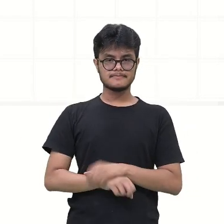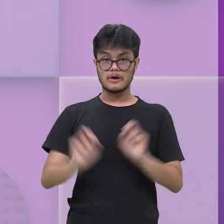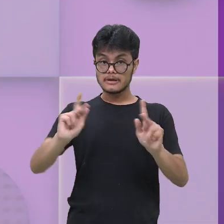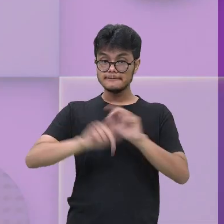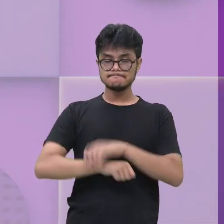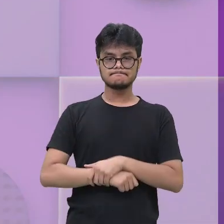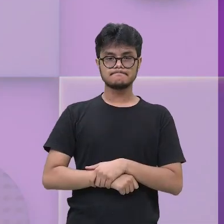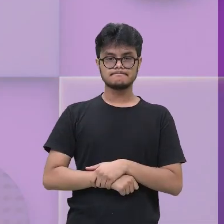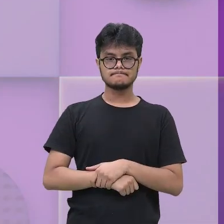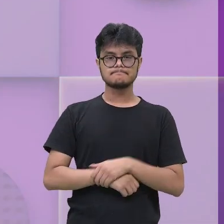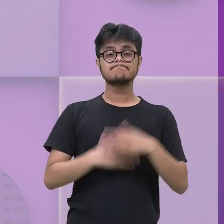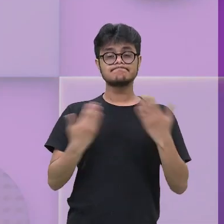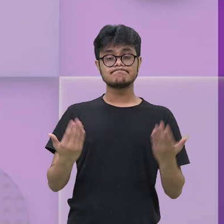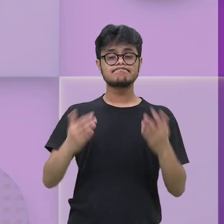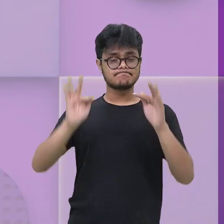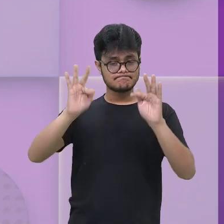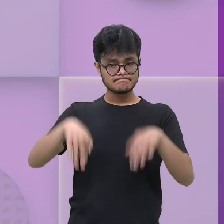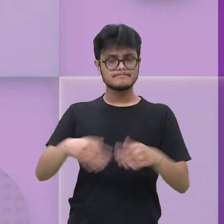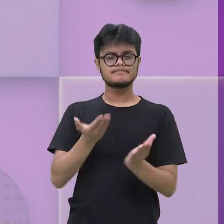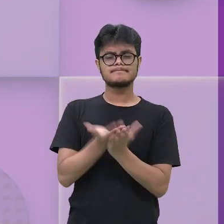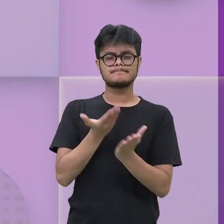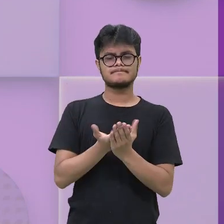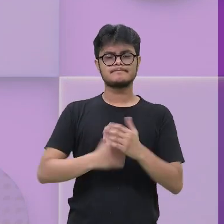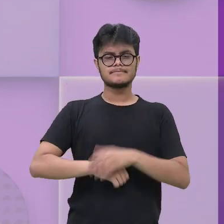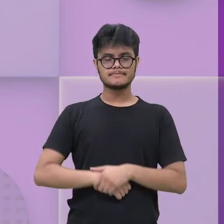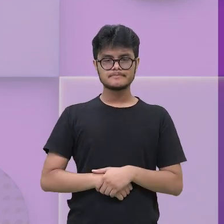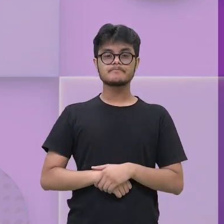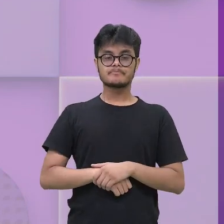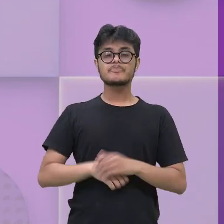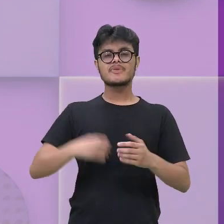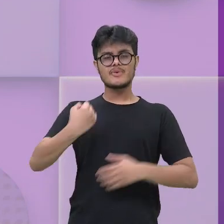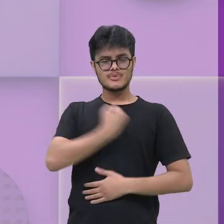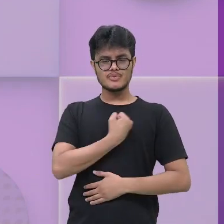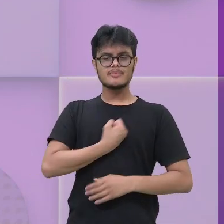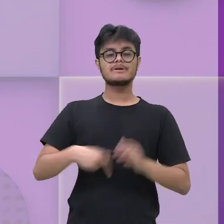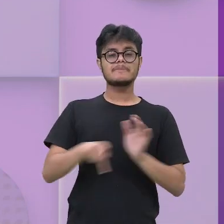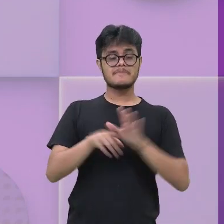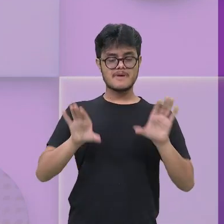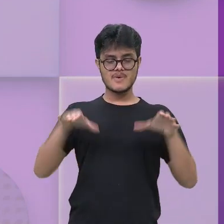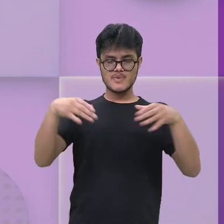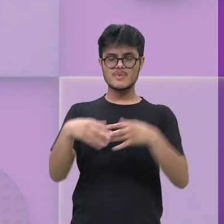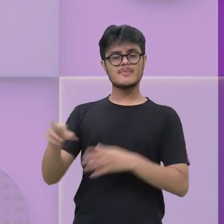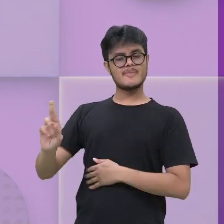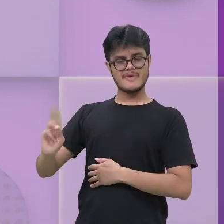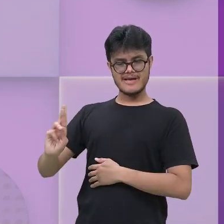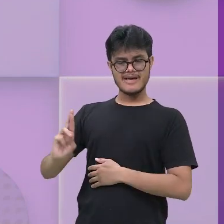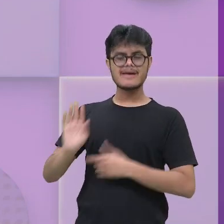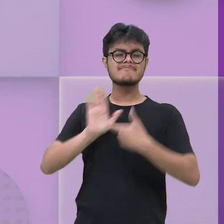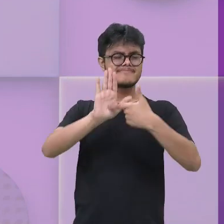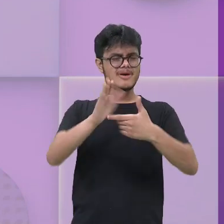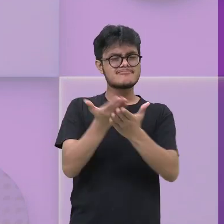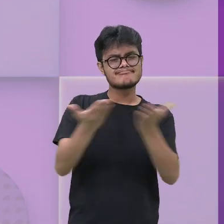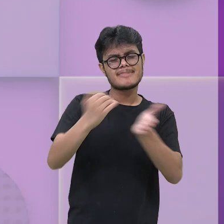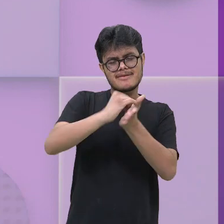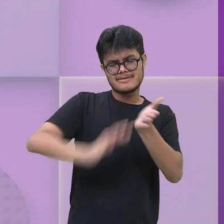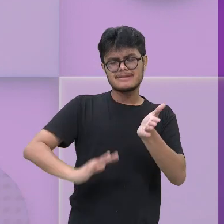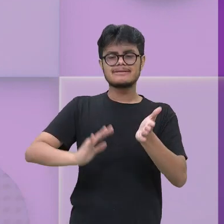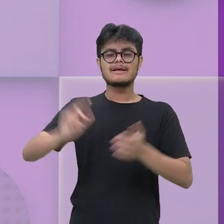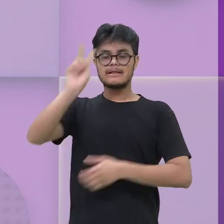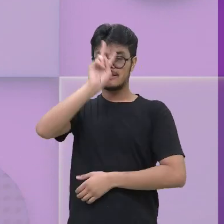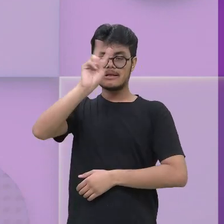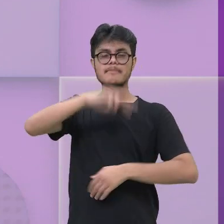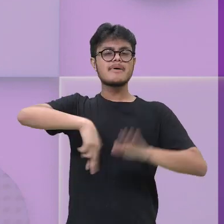beleza? Então, pessoal, essa foi a nossa aula sobre números reais. Utilizamos, né, aqui para recordar alguns